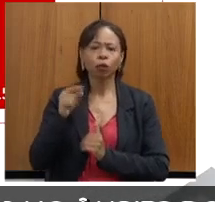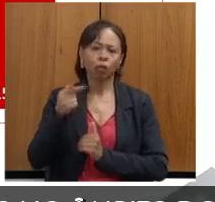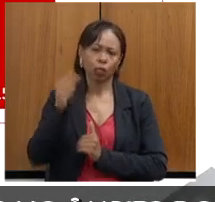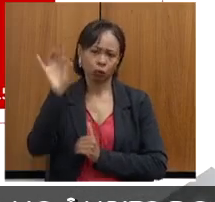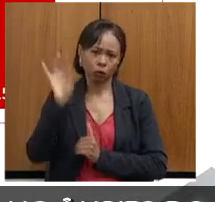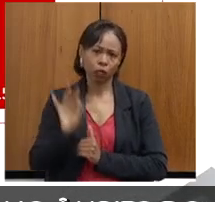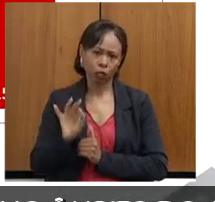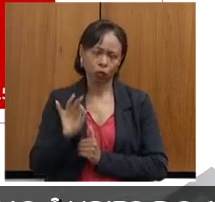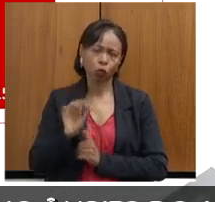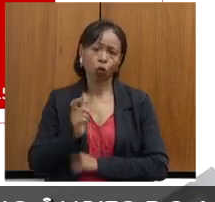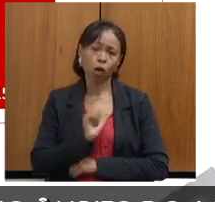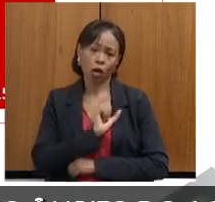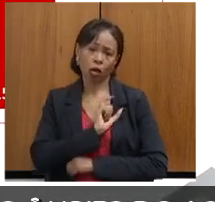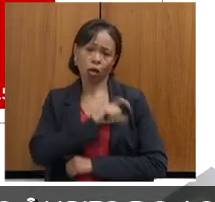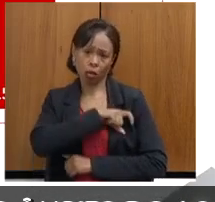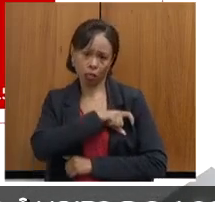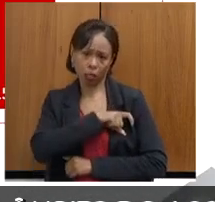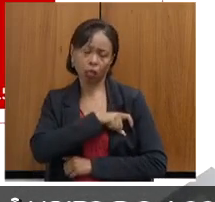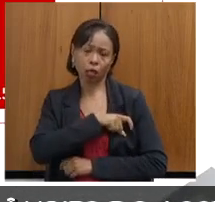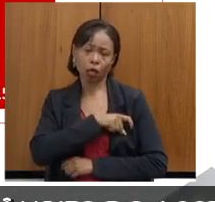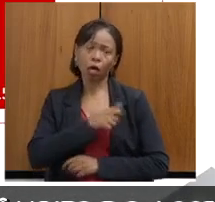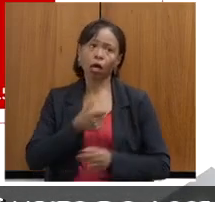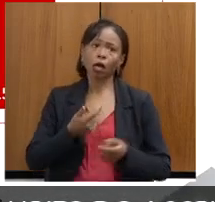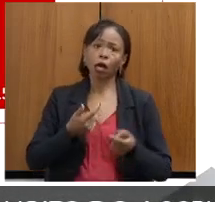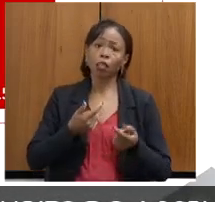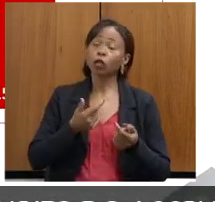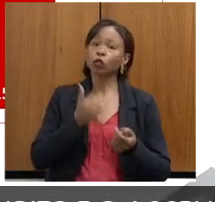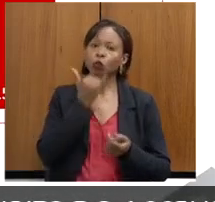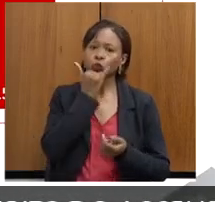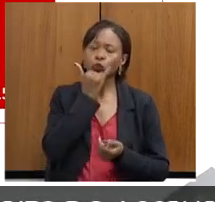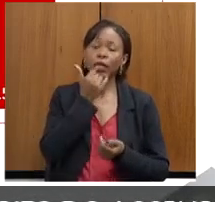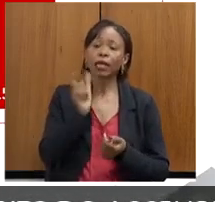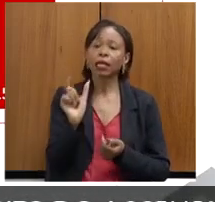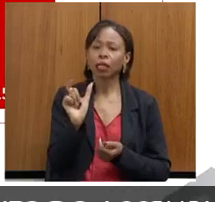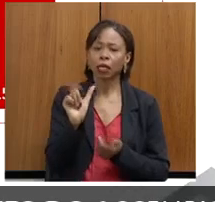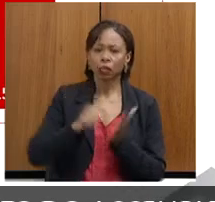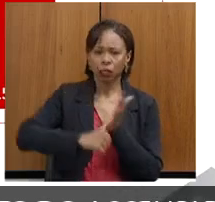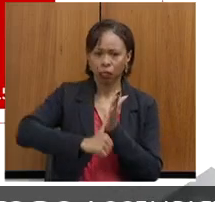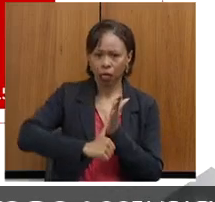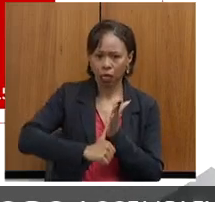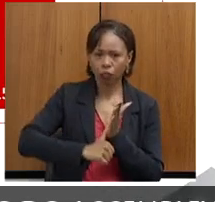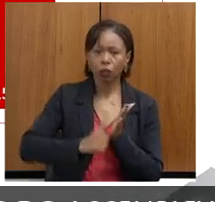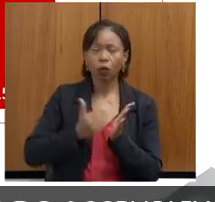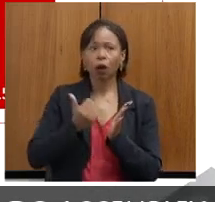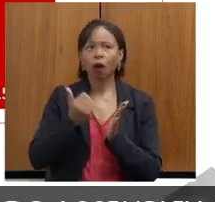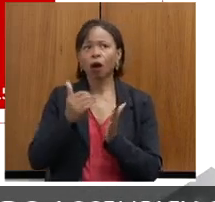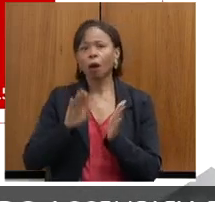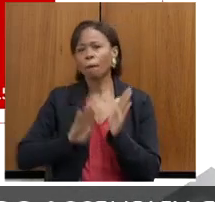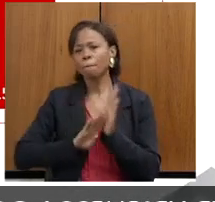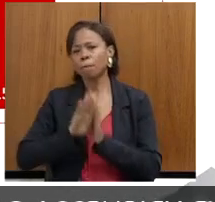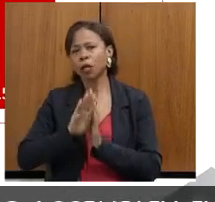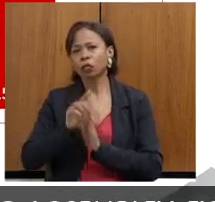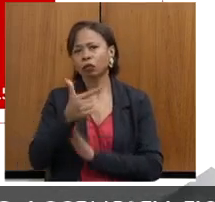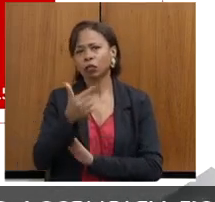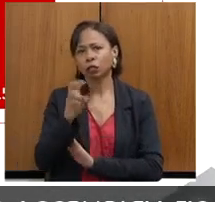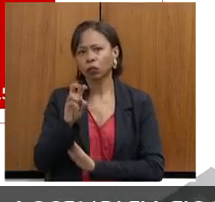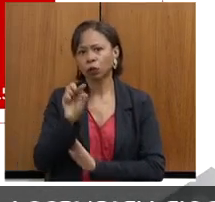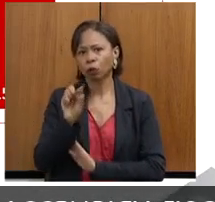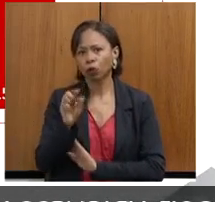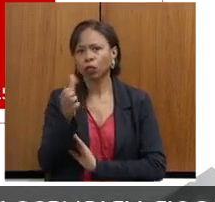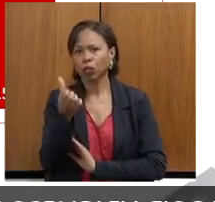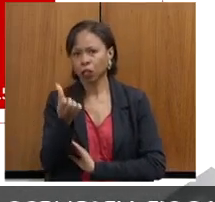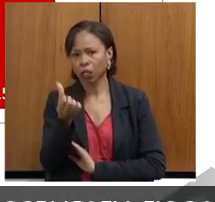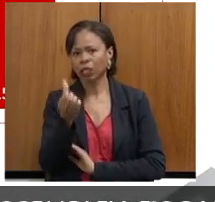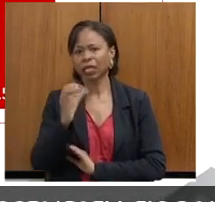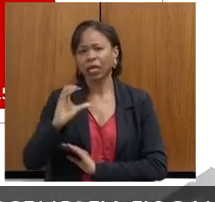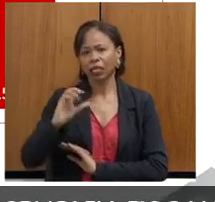na emissão de carteira de identidade tivemos um aumento de 25.6 por cento em relação